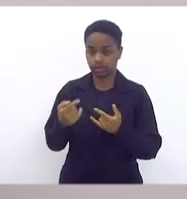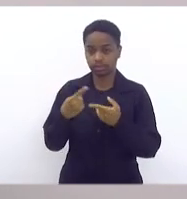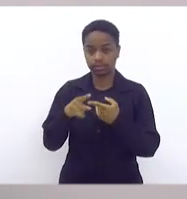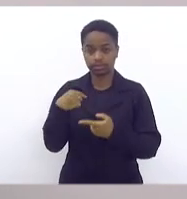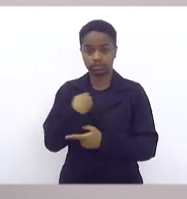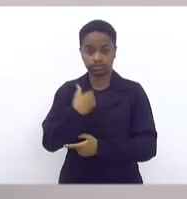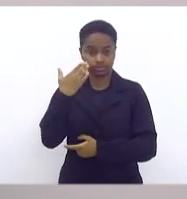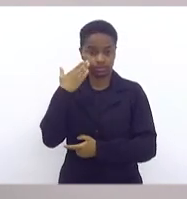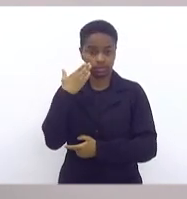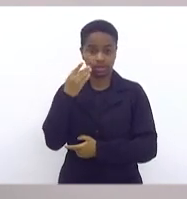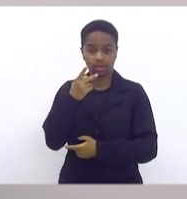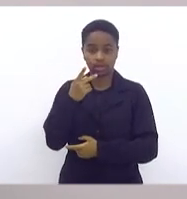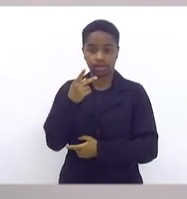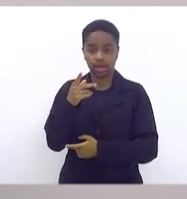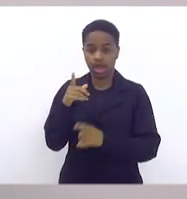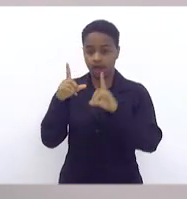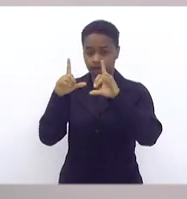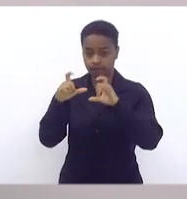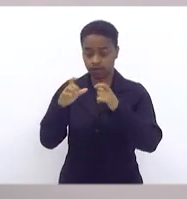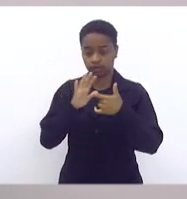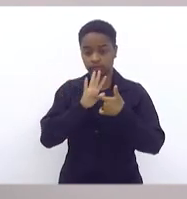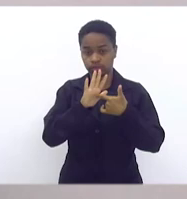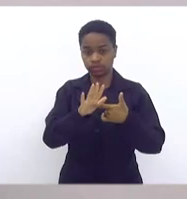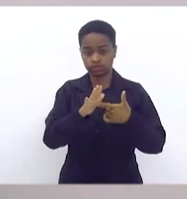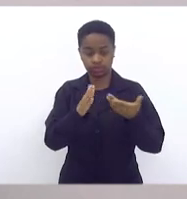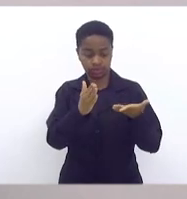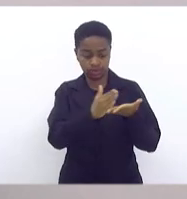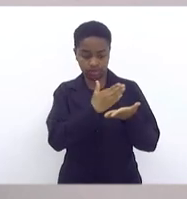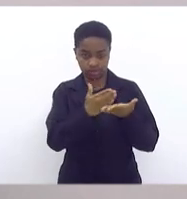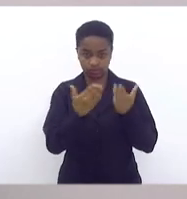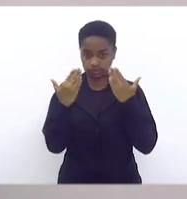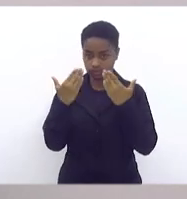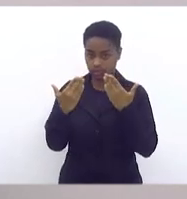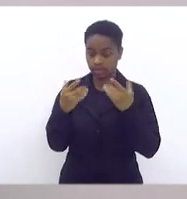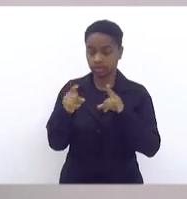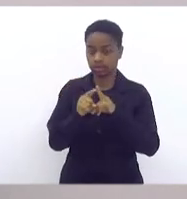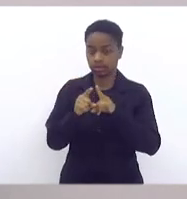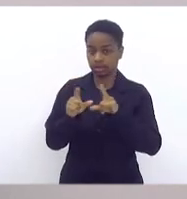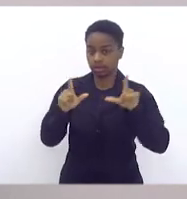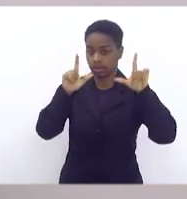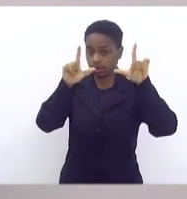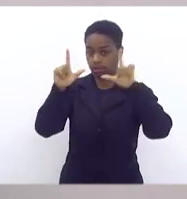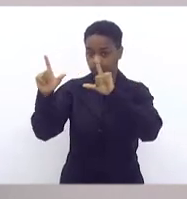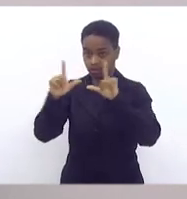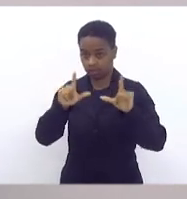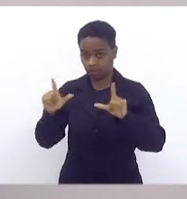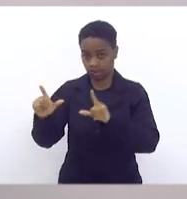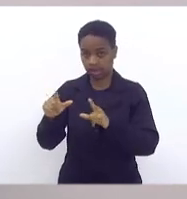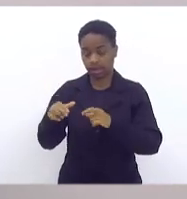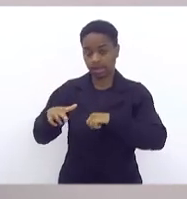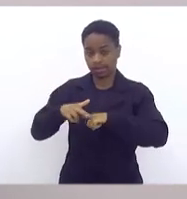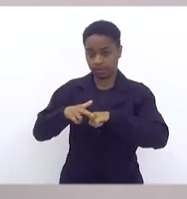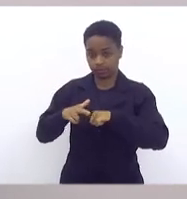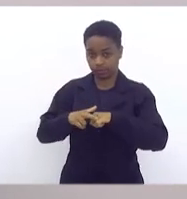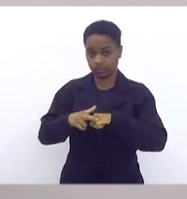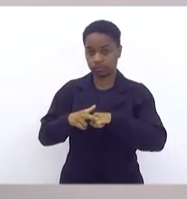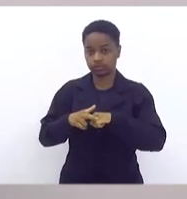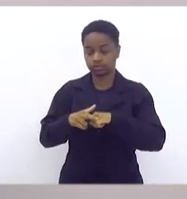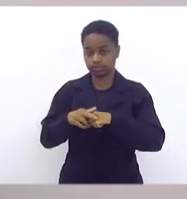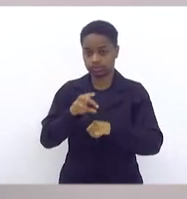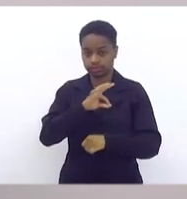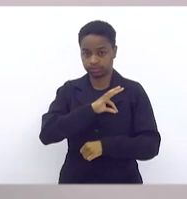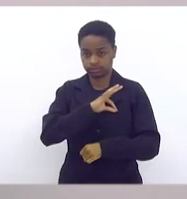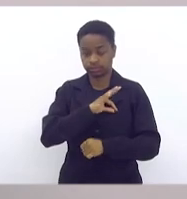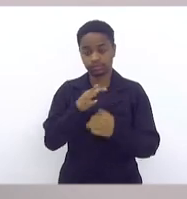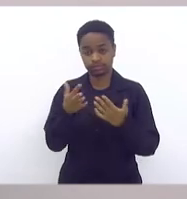no álbum de suspeitos mas também no mural de suspeitos expostos daqui com 24ª delegacia de polícia de de Belfo Roxo eh o